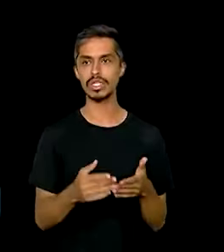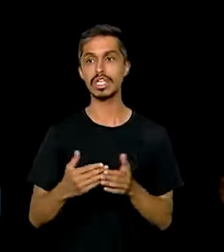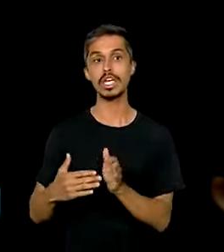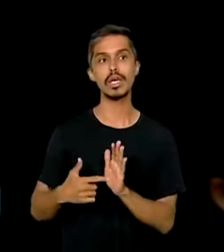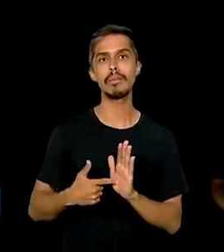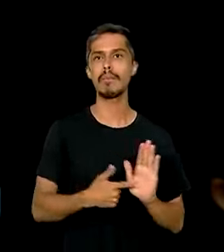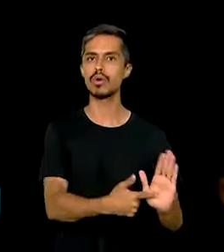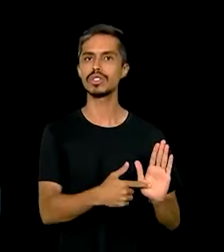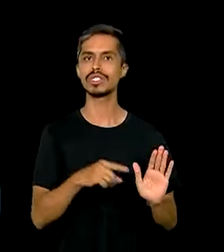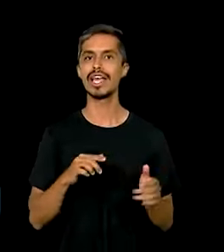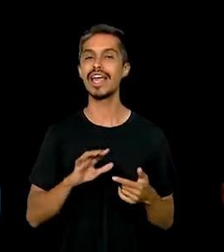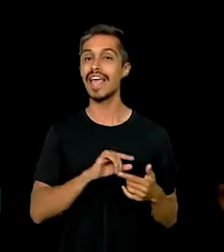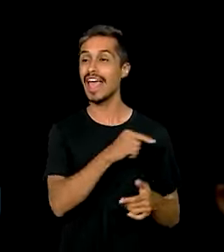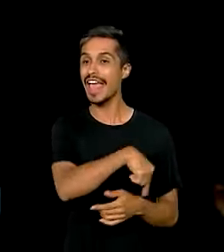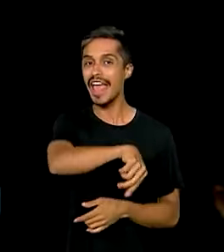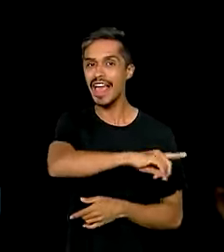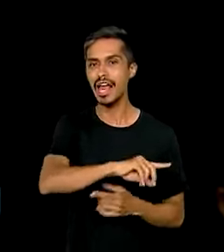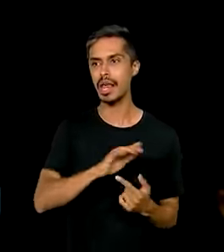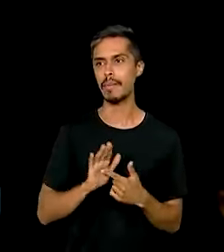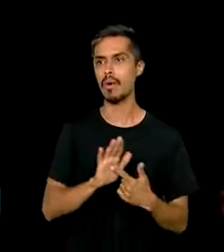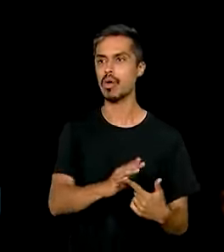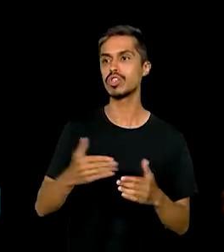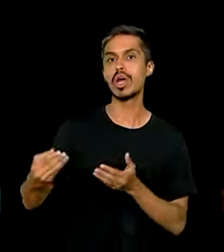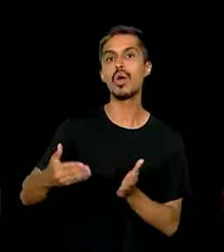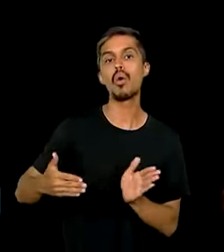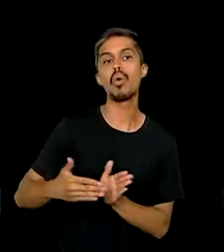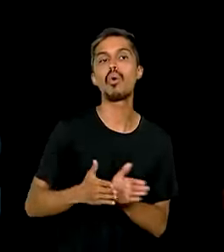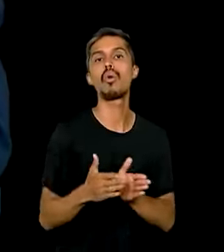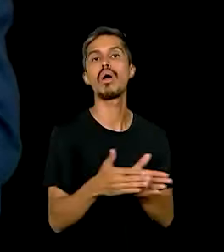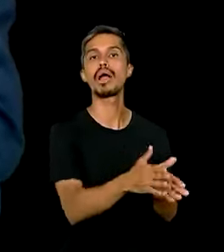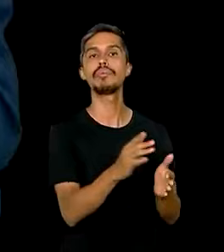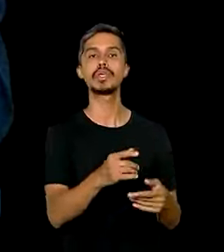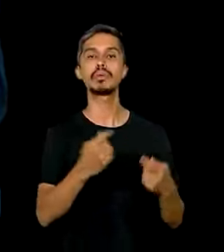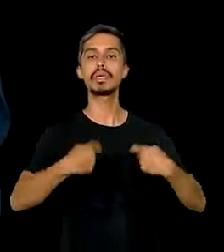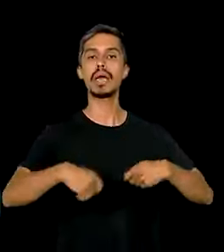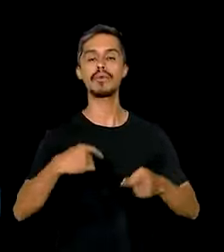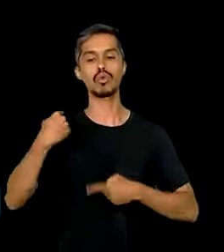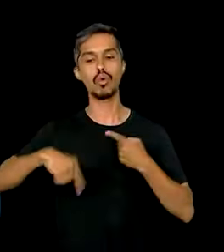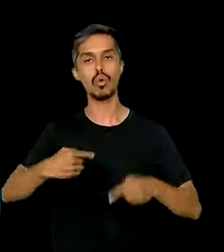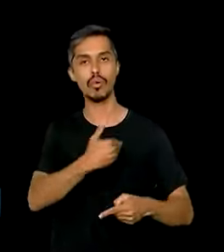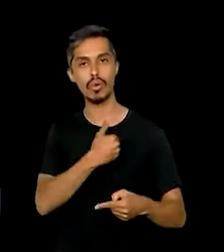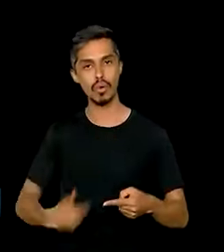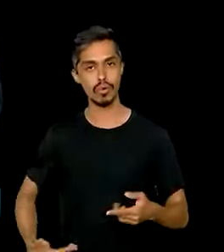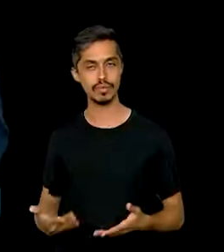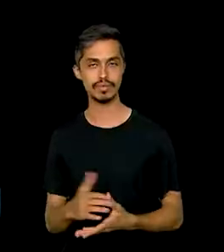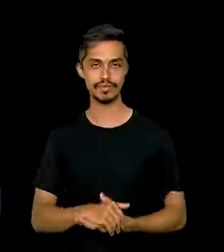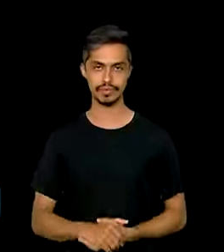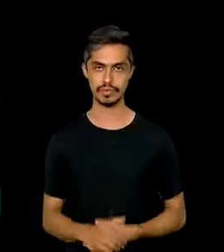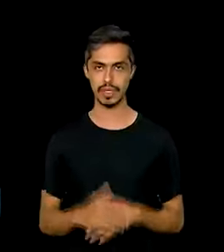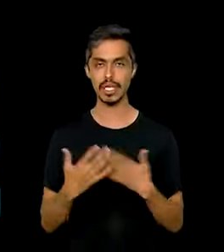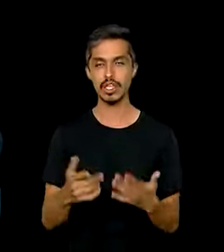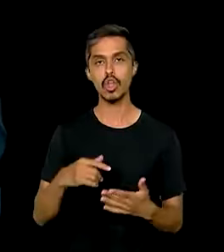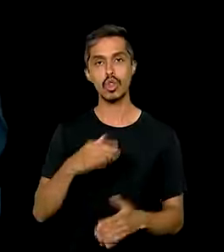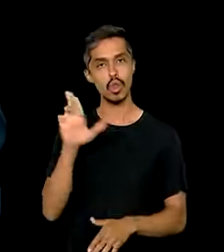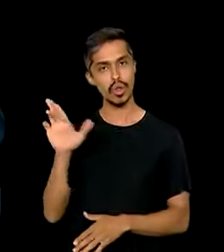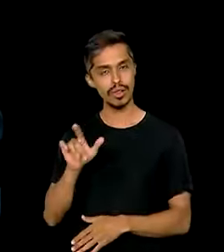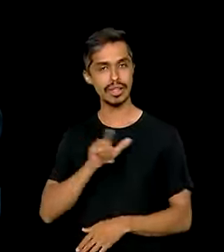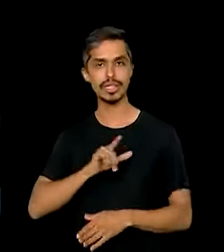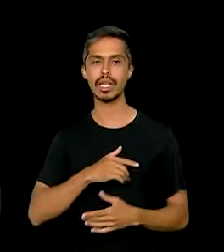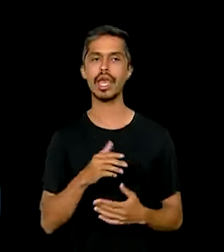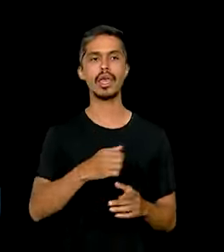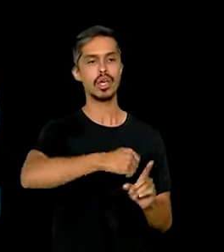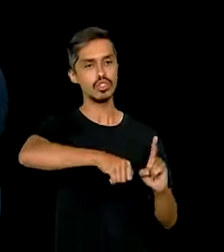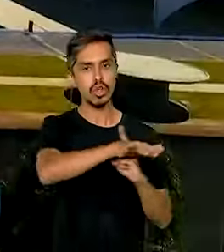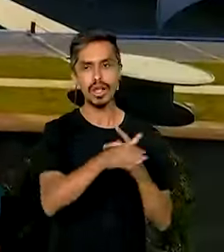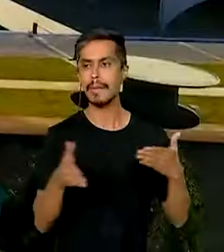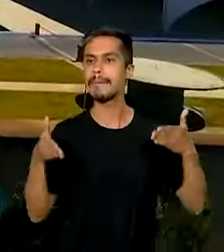direção que as políticas públicas devem seguir. Por isso, no governo Lula, temos uma política nacional de